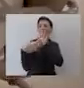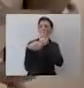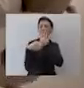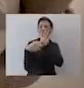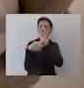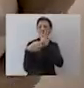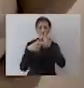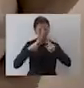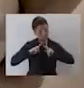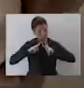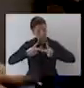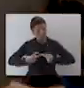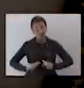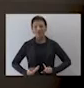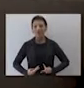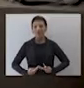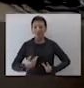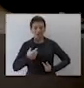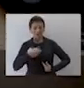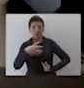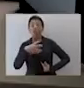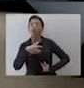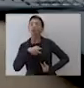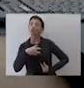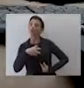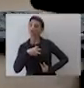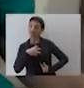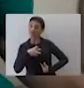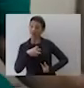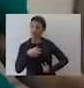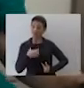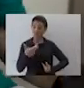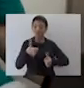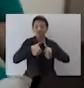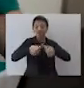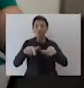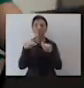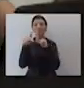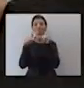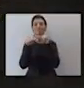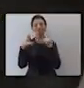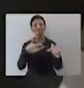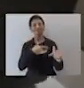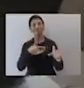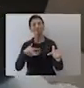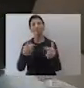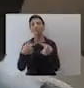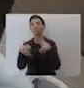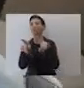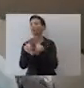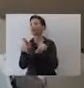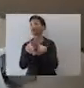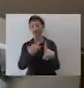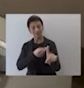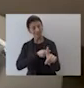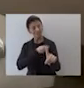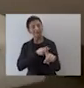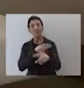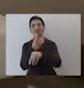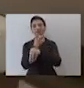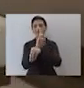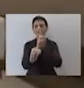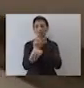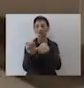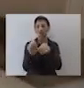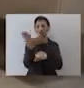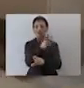atenção de forma humanizada é o nosso jeito de ser estamos a serviço da saúde e das vidas que cuidamos